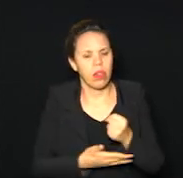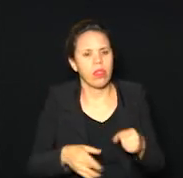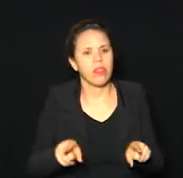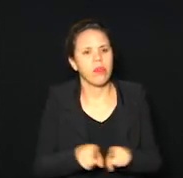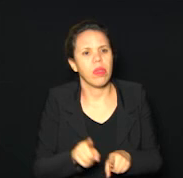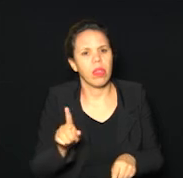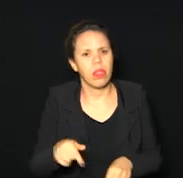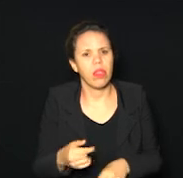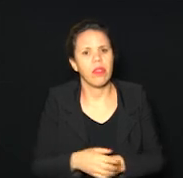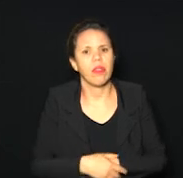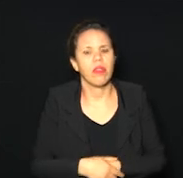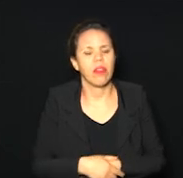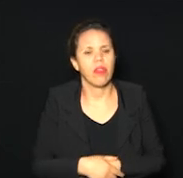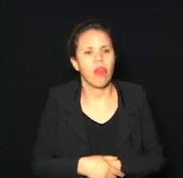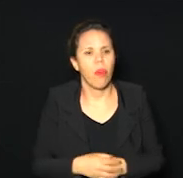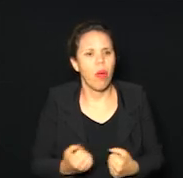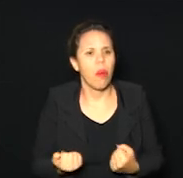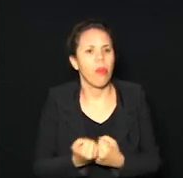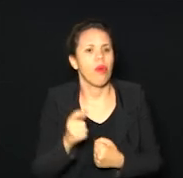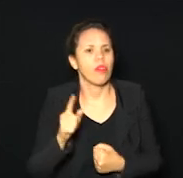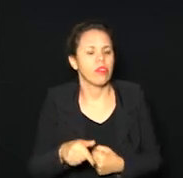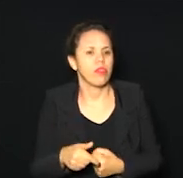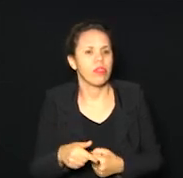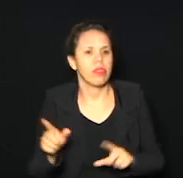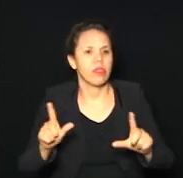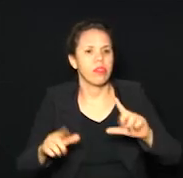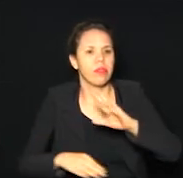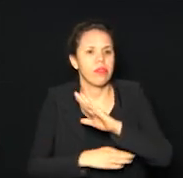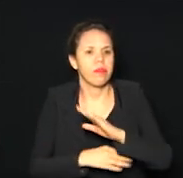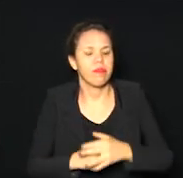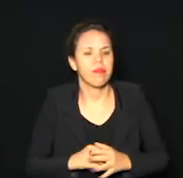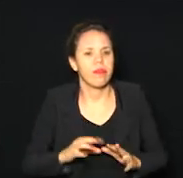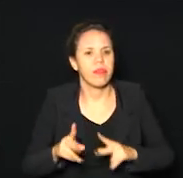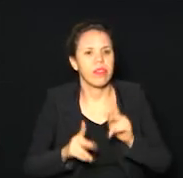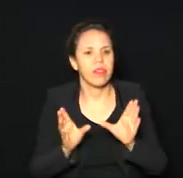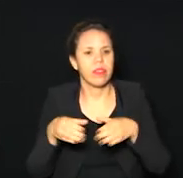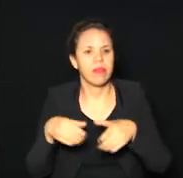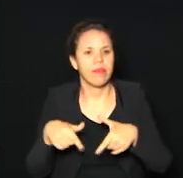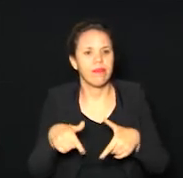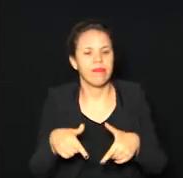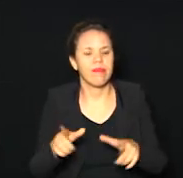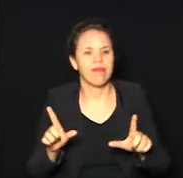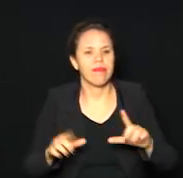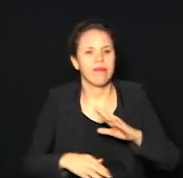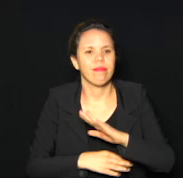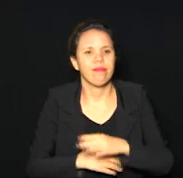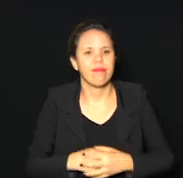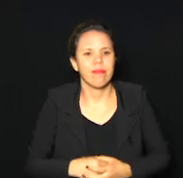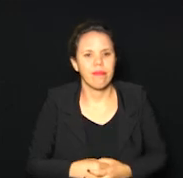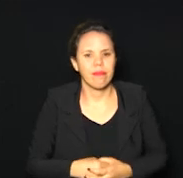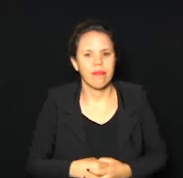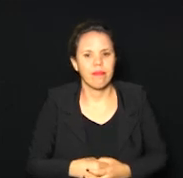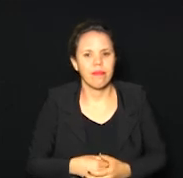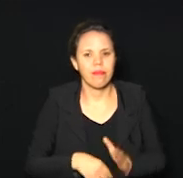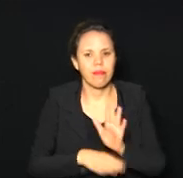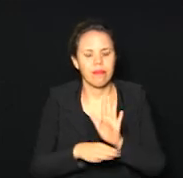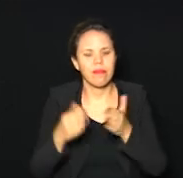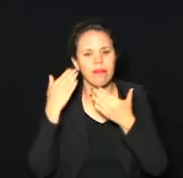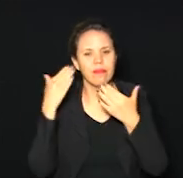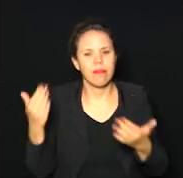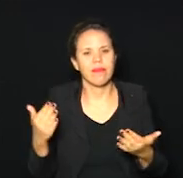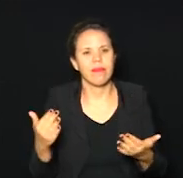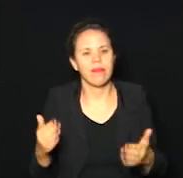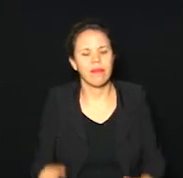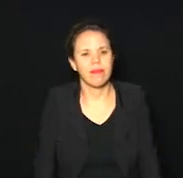é um instrumento disso. E para a TV Câmara também, para toda a equipe da TV Câmara que nos auxiliou, muito obrigada. Tá